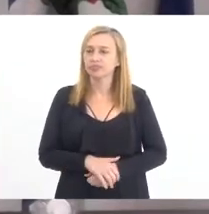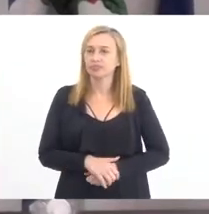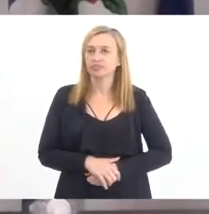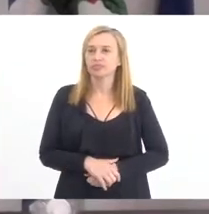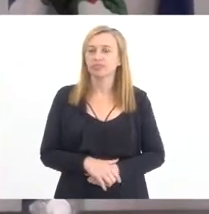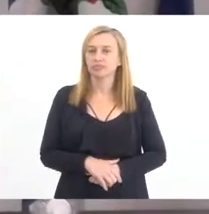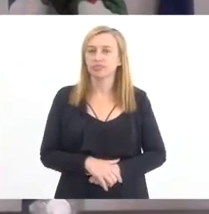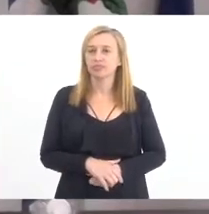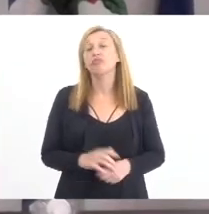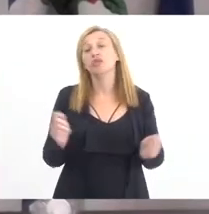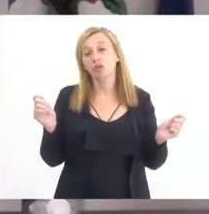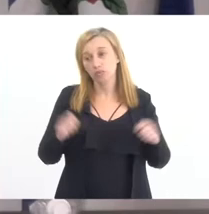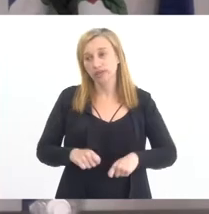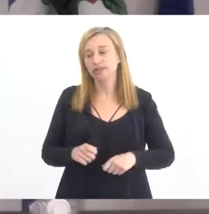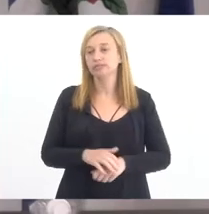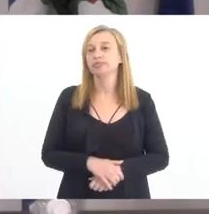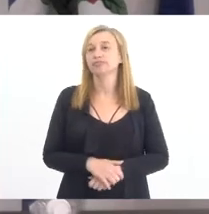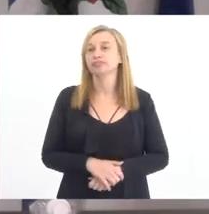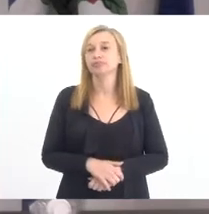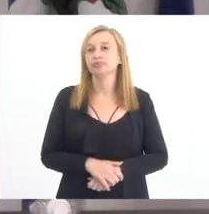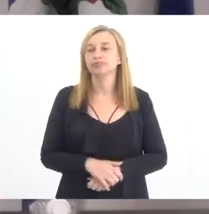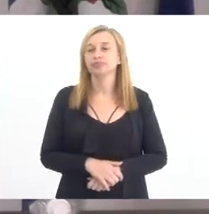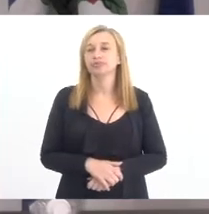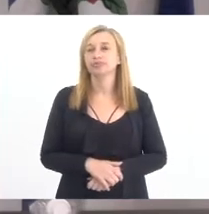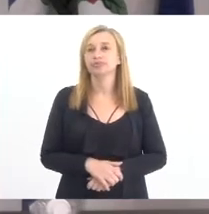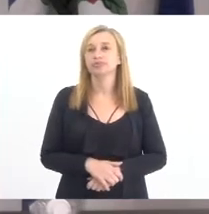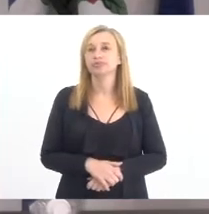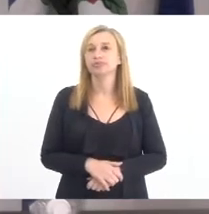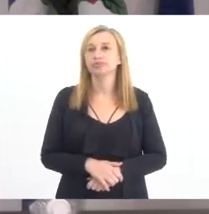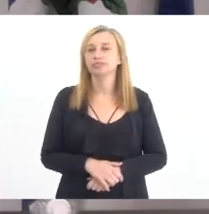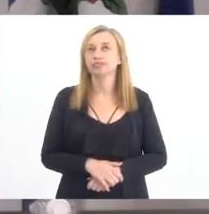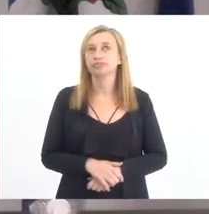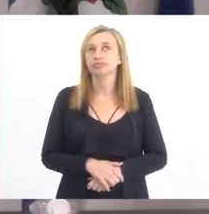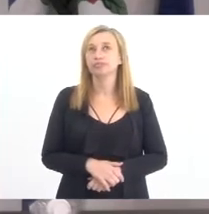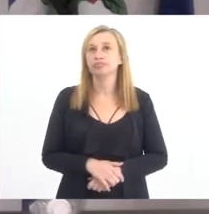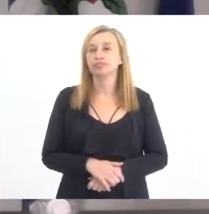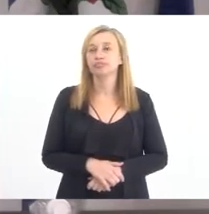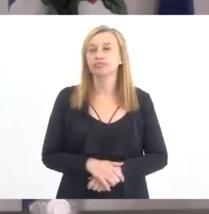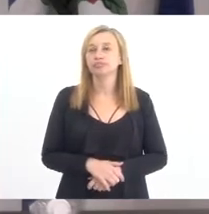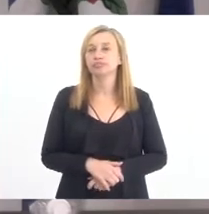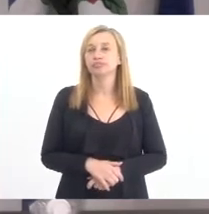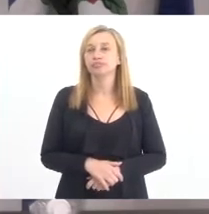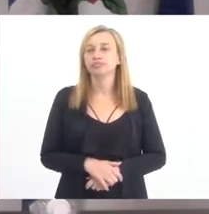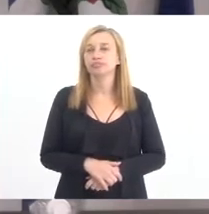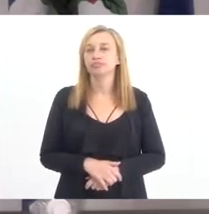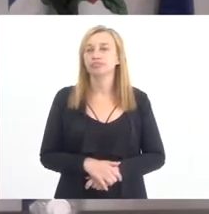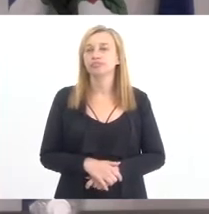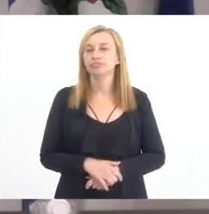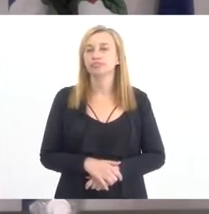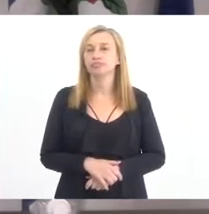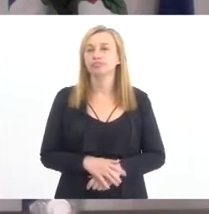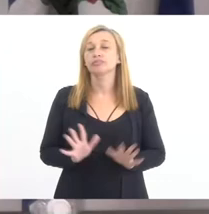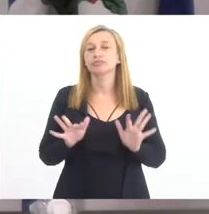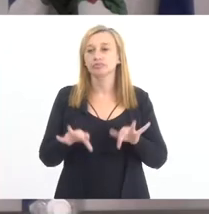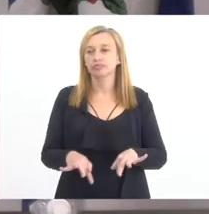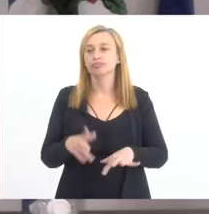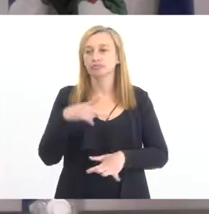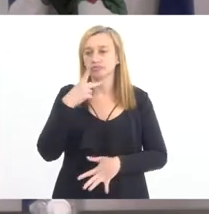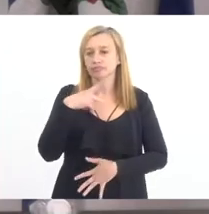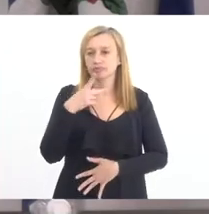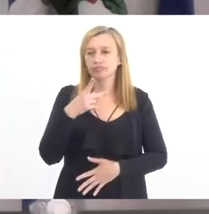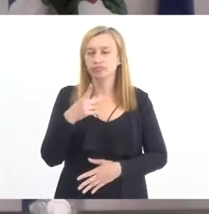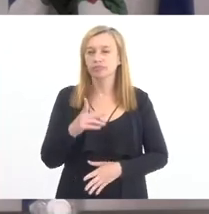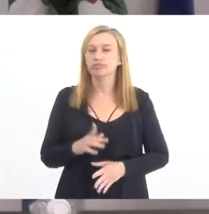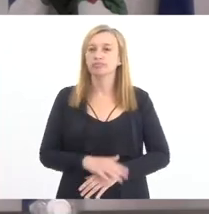existe a questão da competência. E para consolidar, aqui tentar fazer o fechamento da fala e caminhar